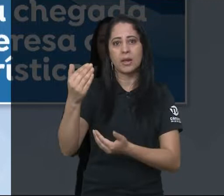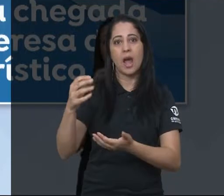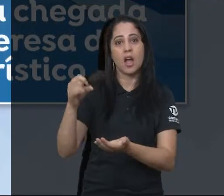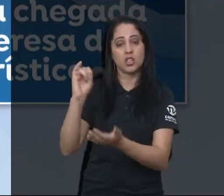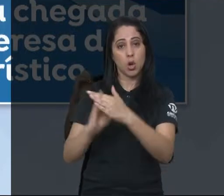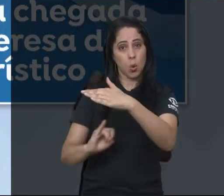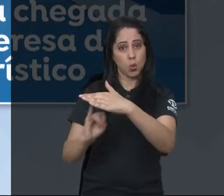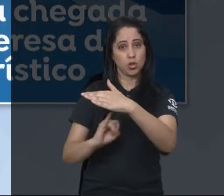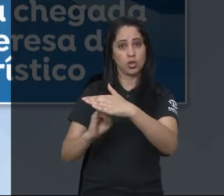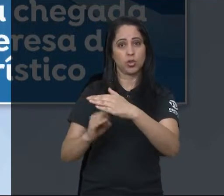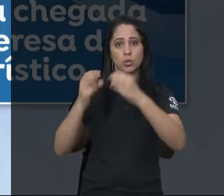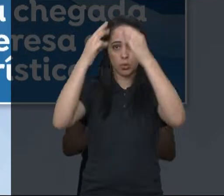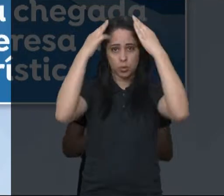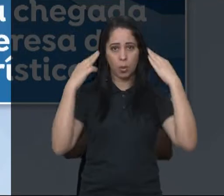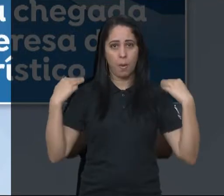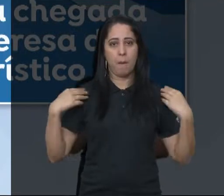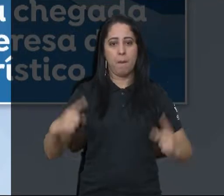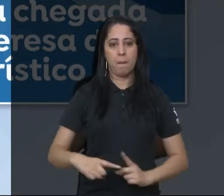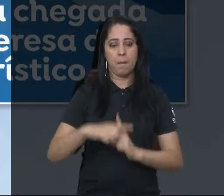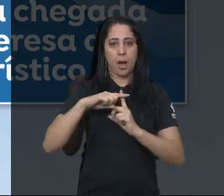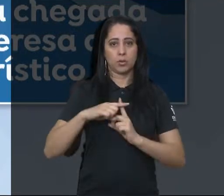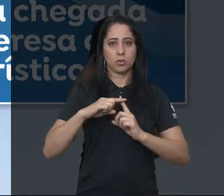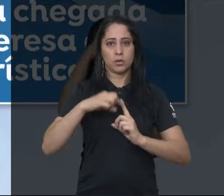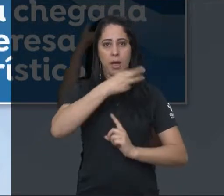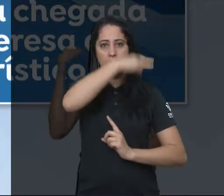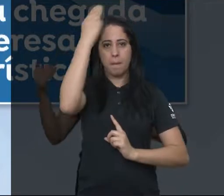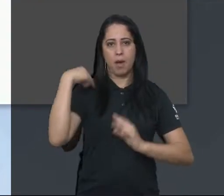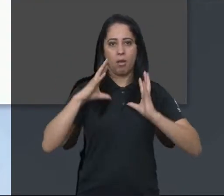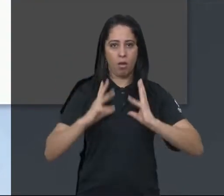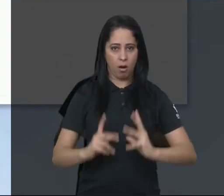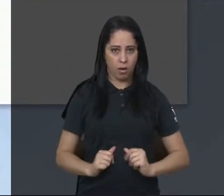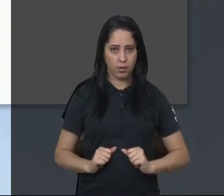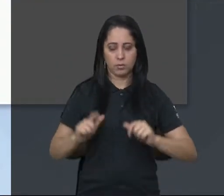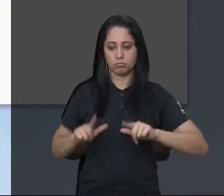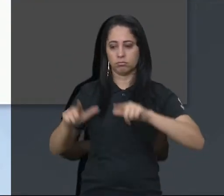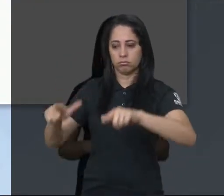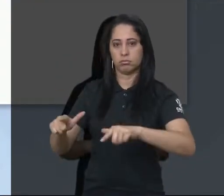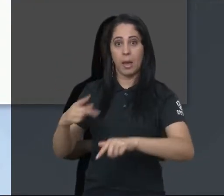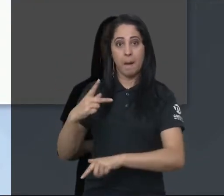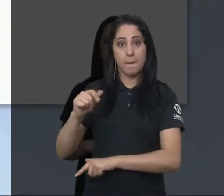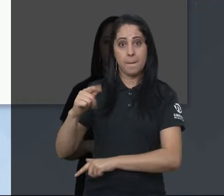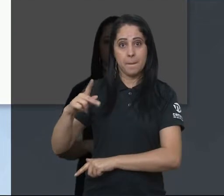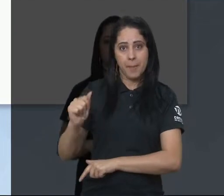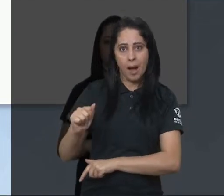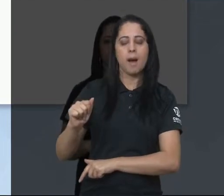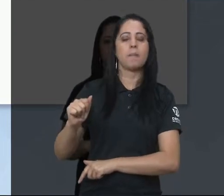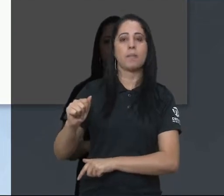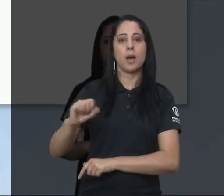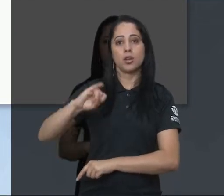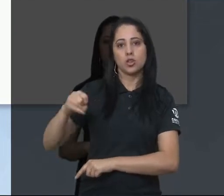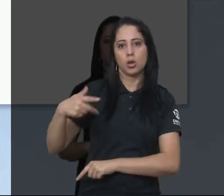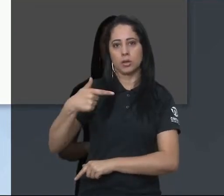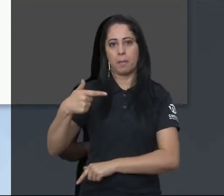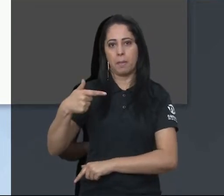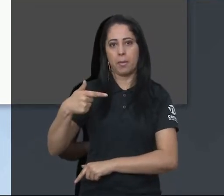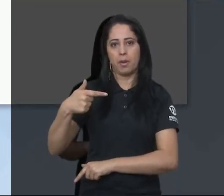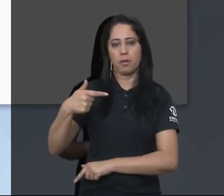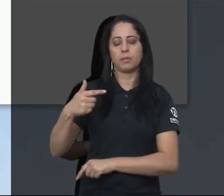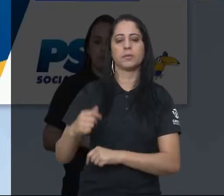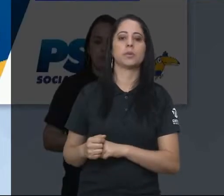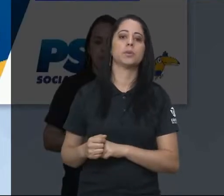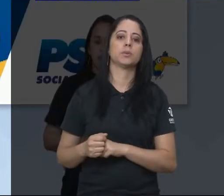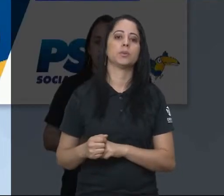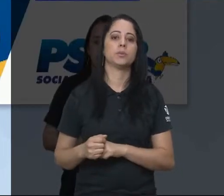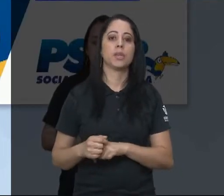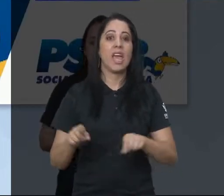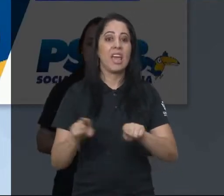Câmara ao Instituto das Pequenas Missionárias de Maria Imaculada, com a entrega da medalha Mérito da Paz Papa João Paulo II,